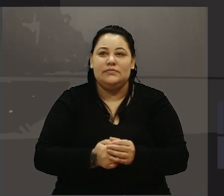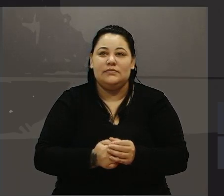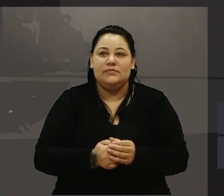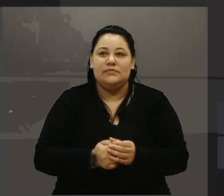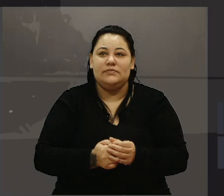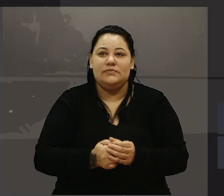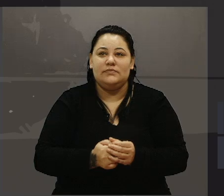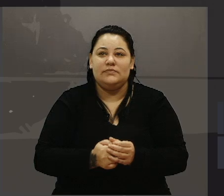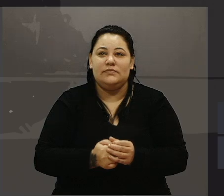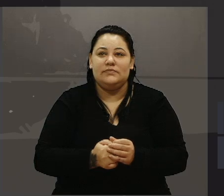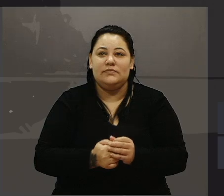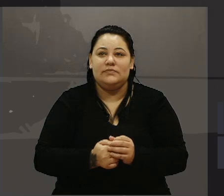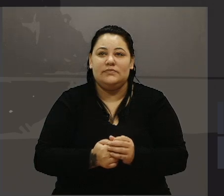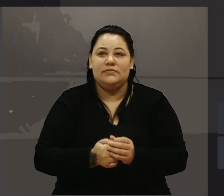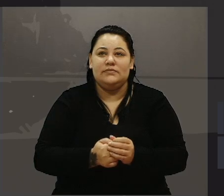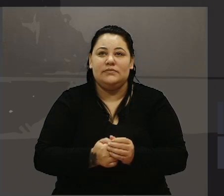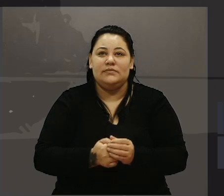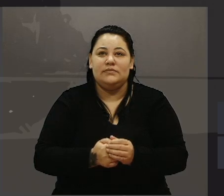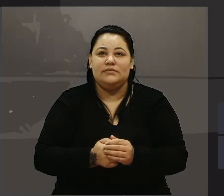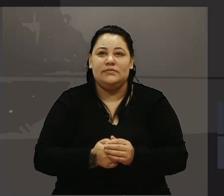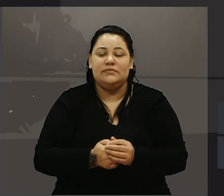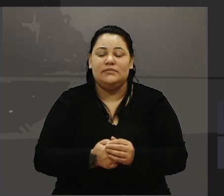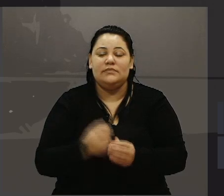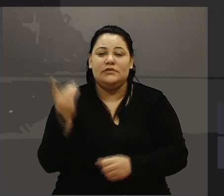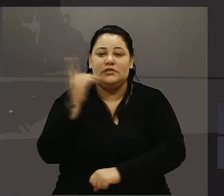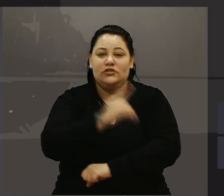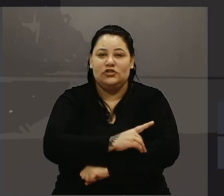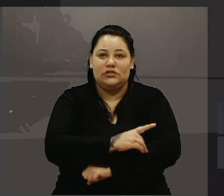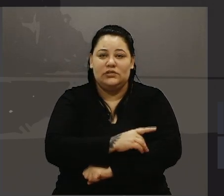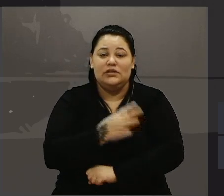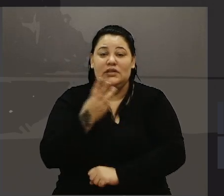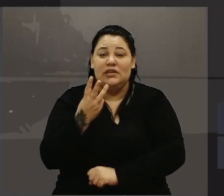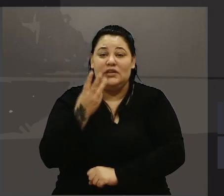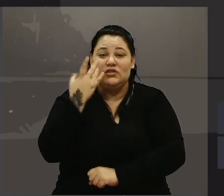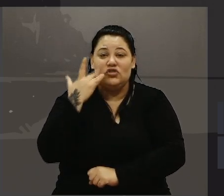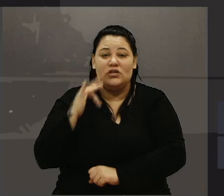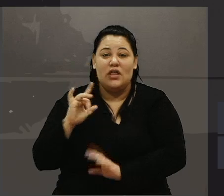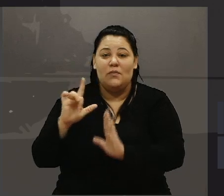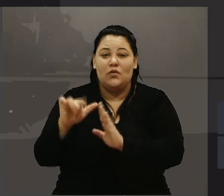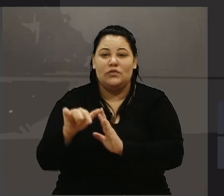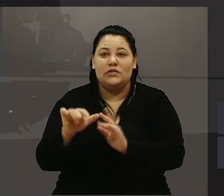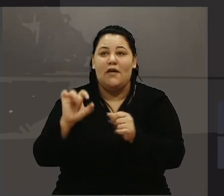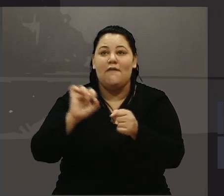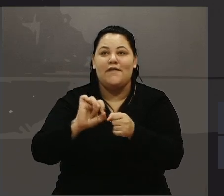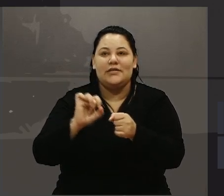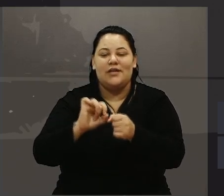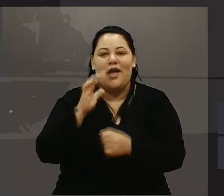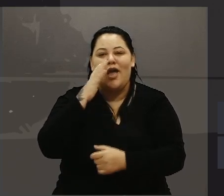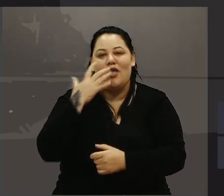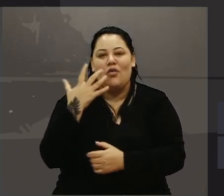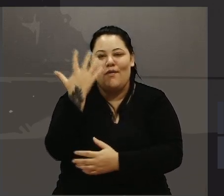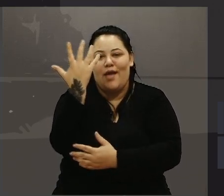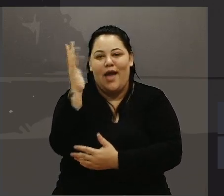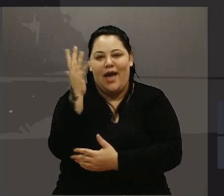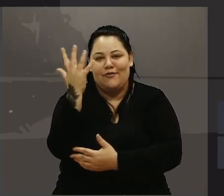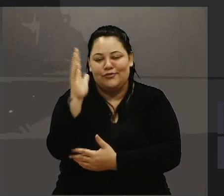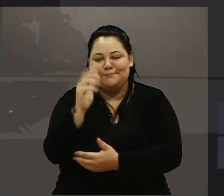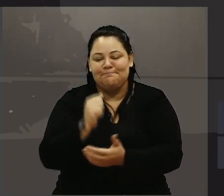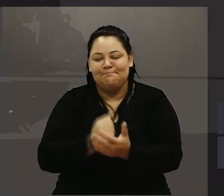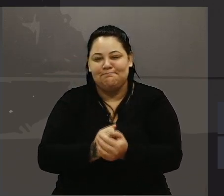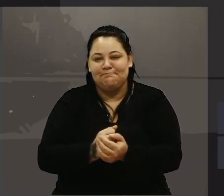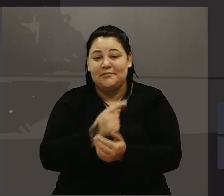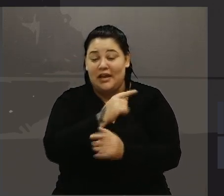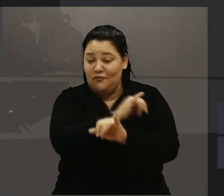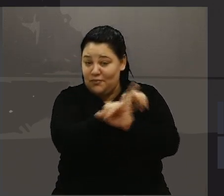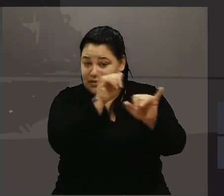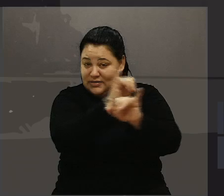Aí, segura. Aí, ó, dia 13, 3 dias depois, estava lá sendo feito alguma coisa. Está ali a notícia dizendo que estava sendo